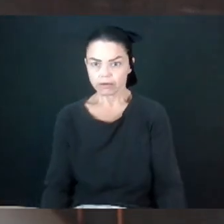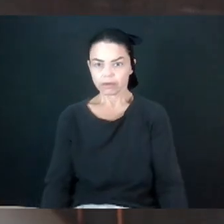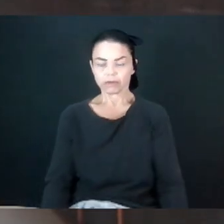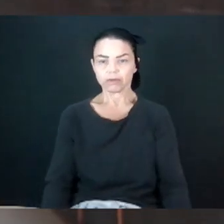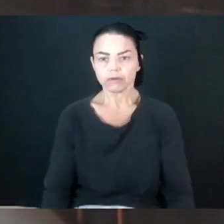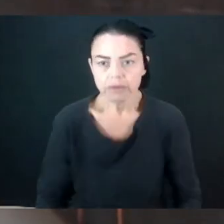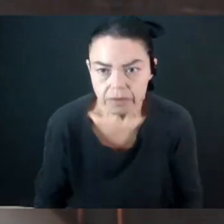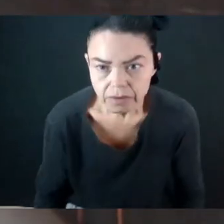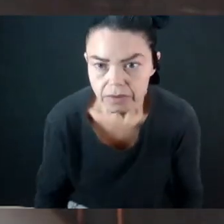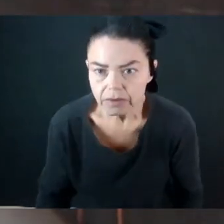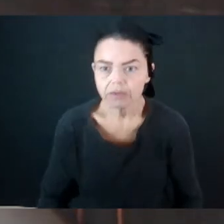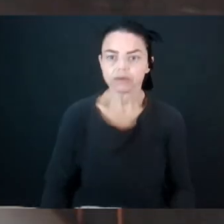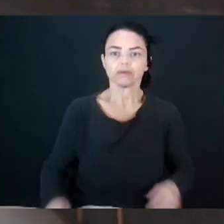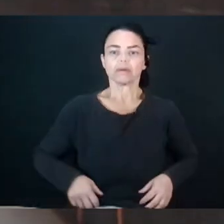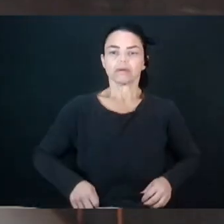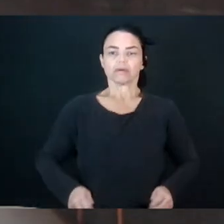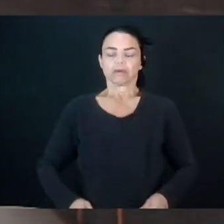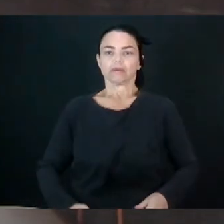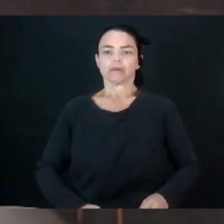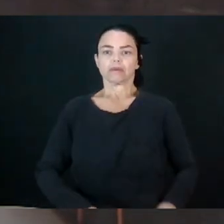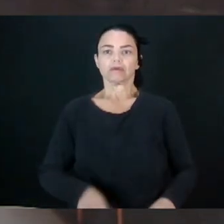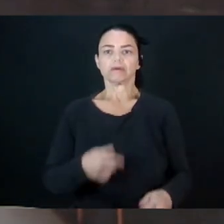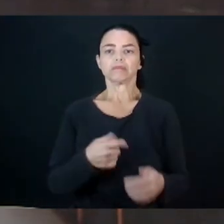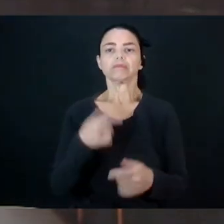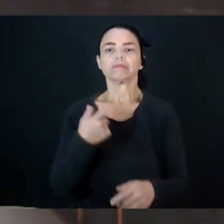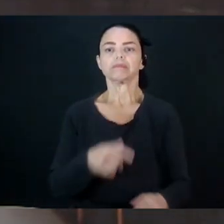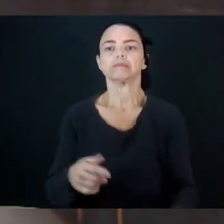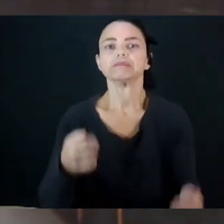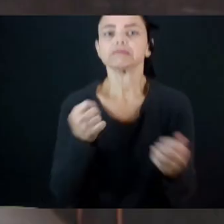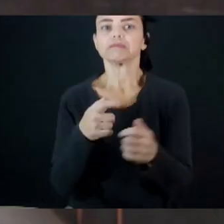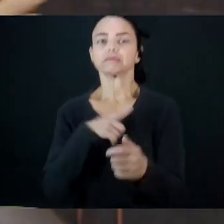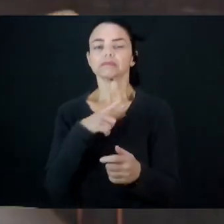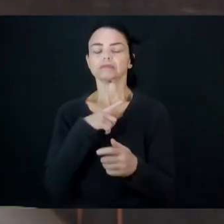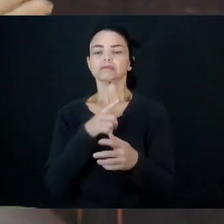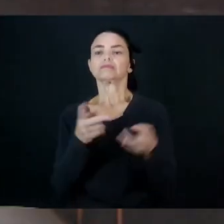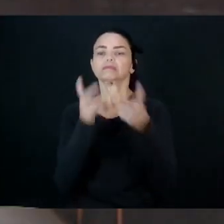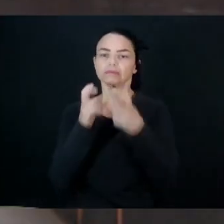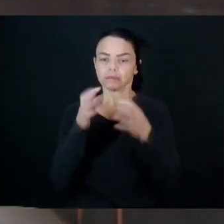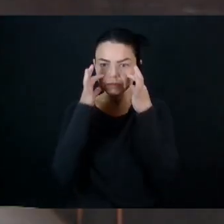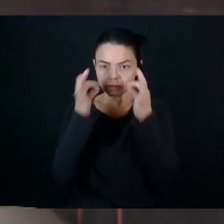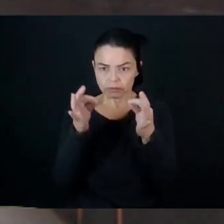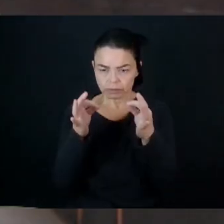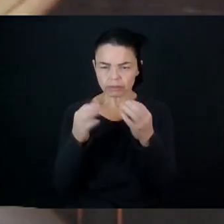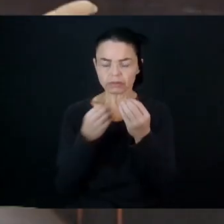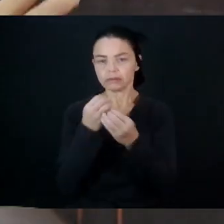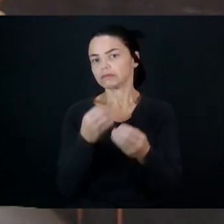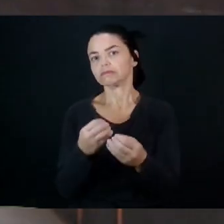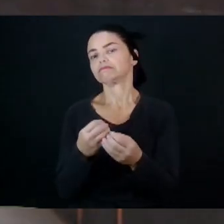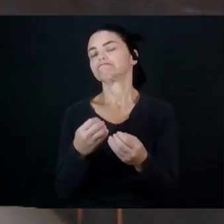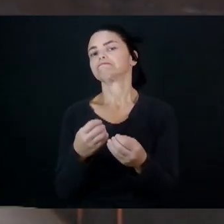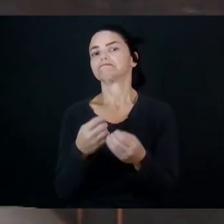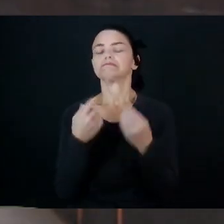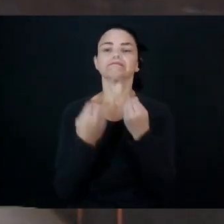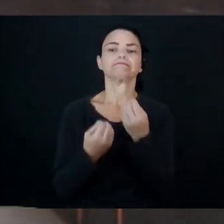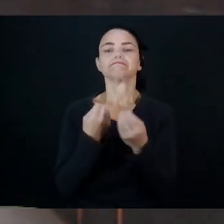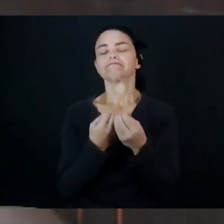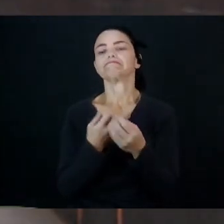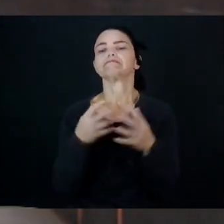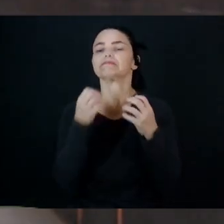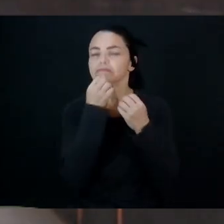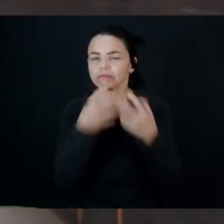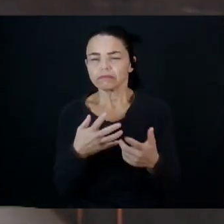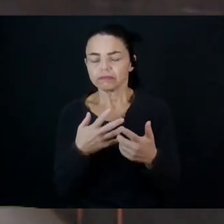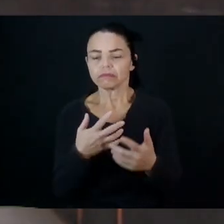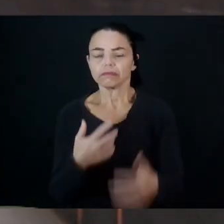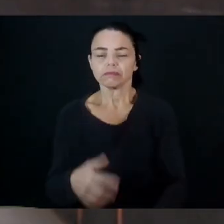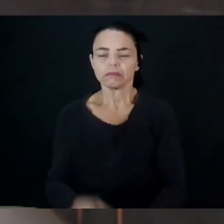pânico, né, que pode ser. Aí você tem que olhar para isso. Como eu estou ouvindo? Tá tudo bem? É essa